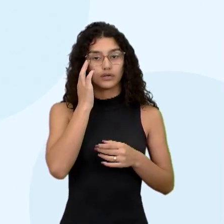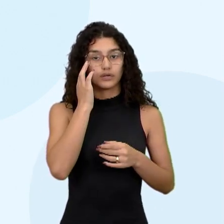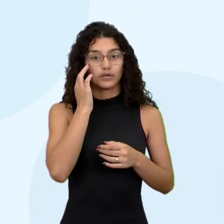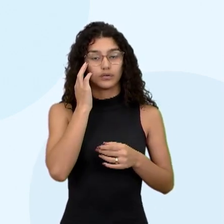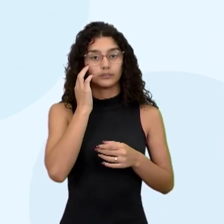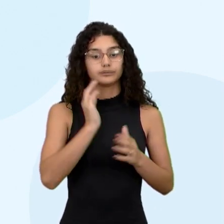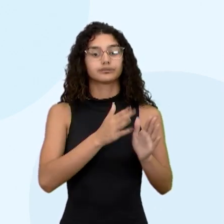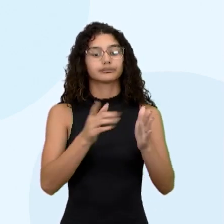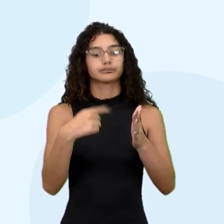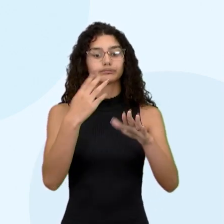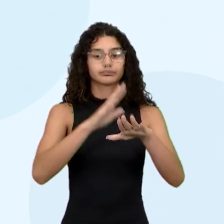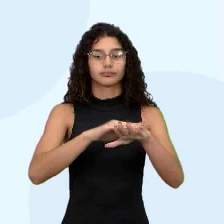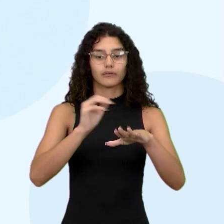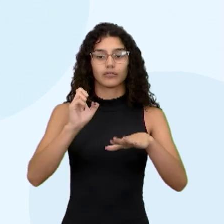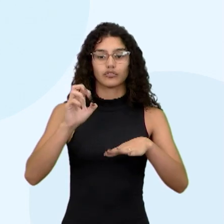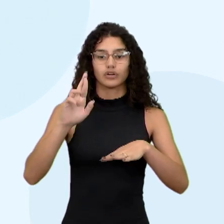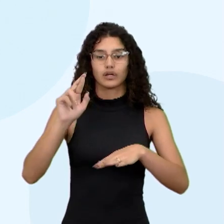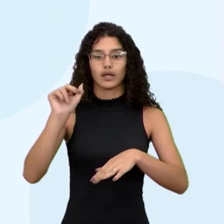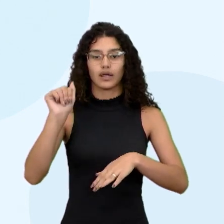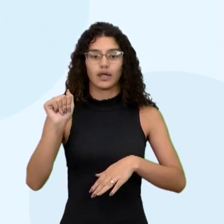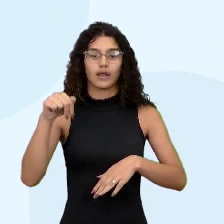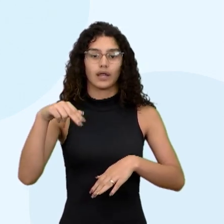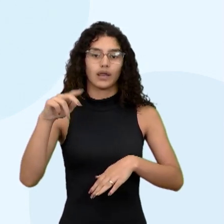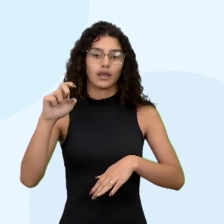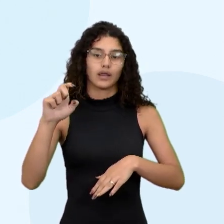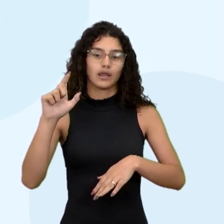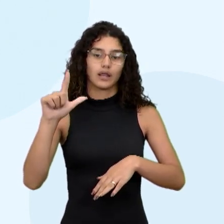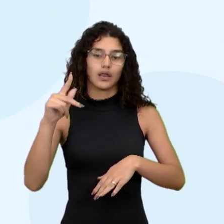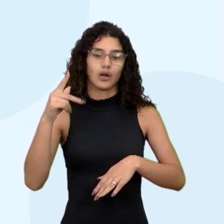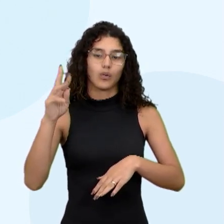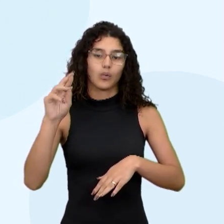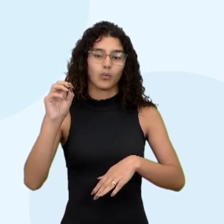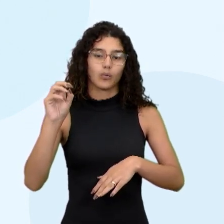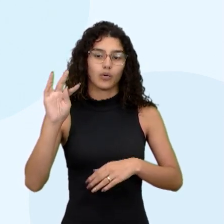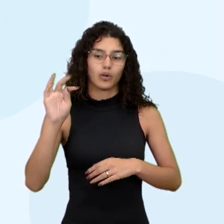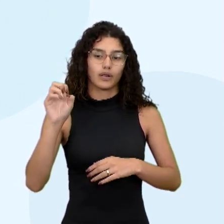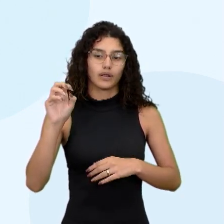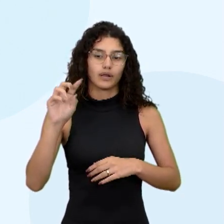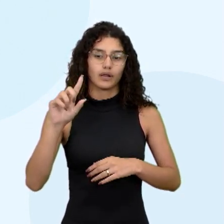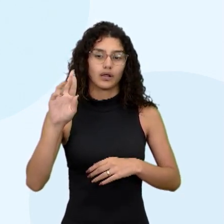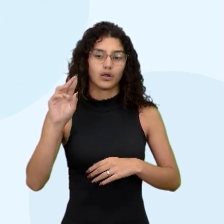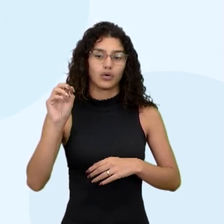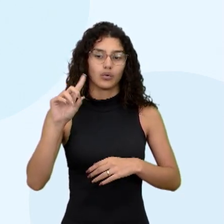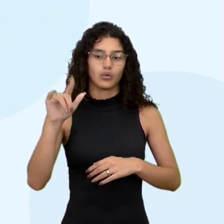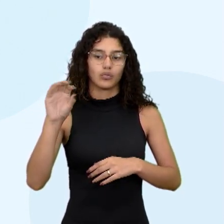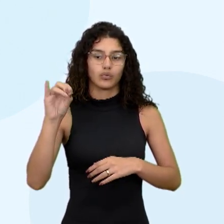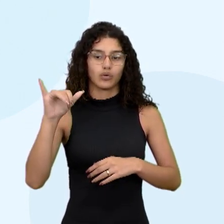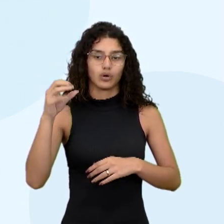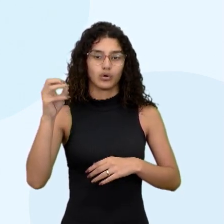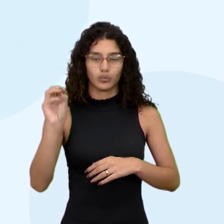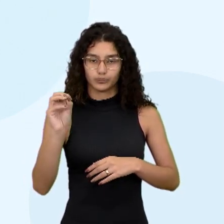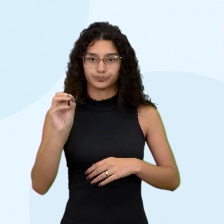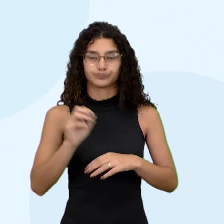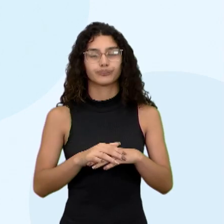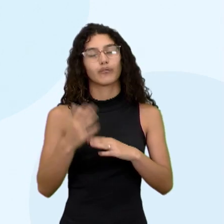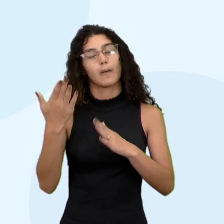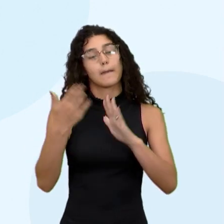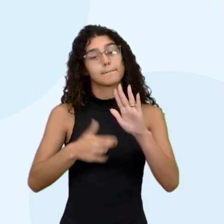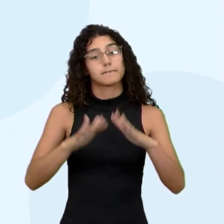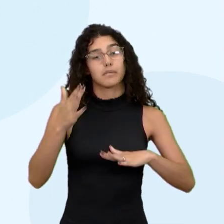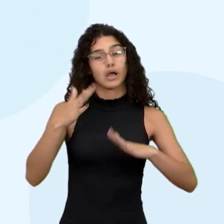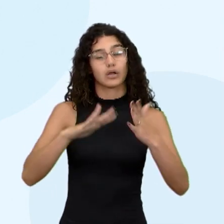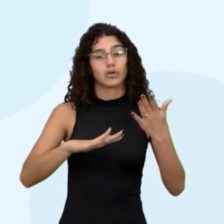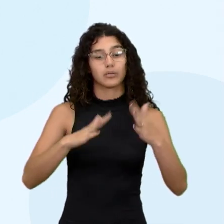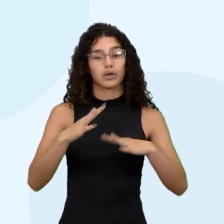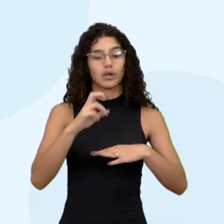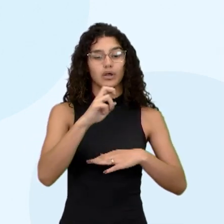fase aí que nós chamamos de era neoproterozoica, né, a representação da Terra aí, né, por volta aí mais ou menos aí de em